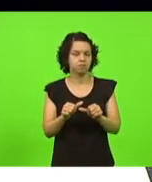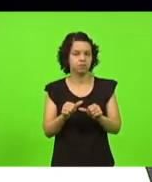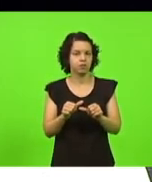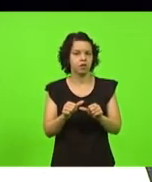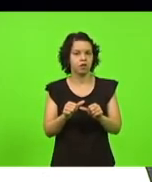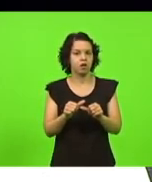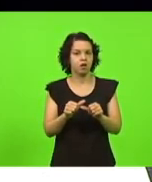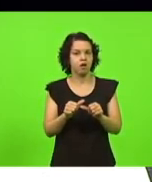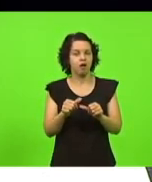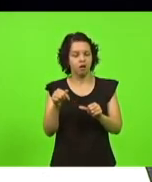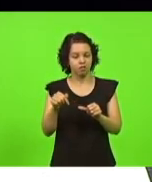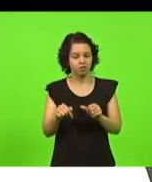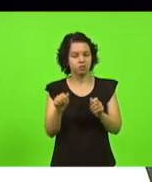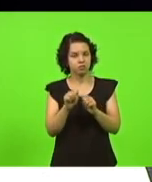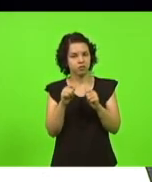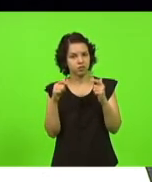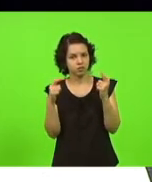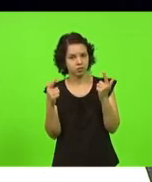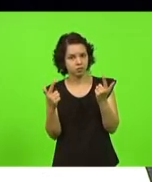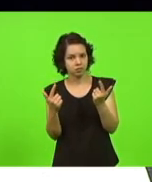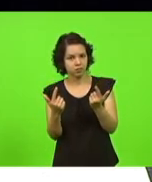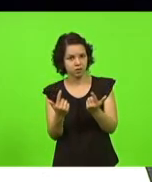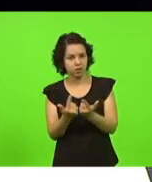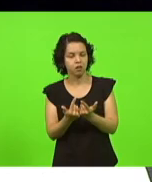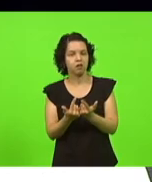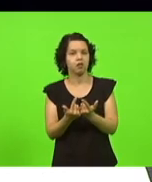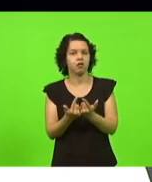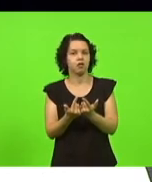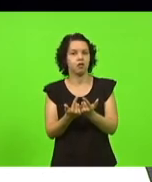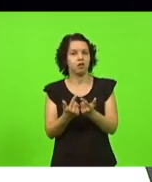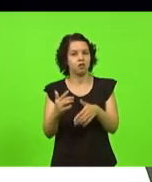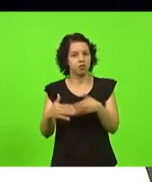esta casa um projeto de